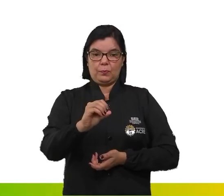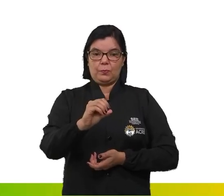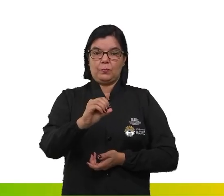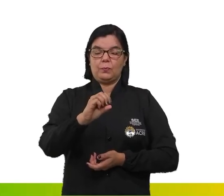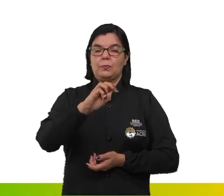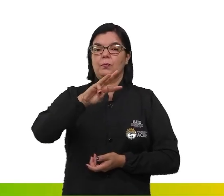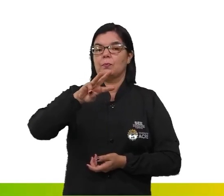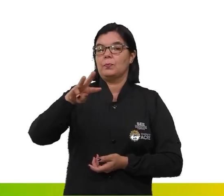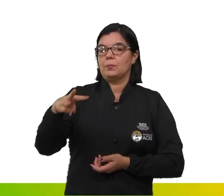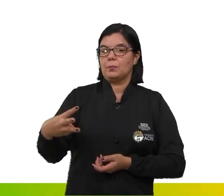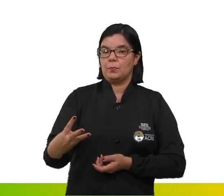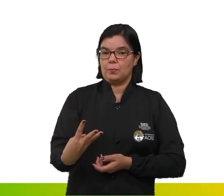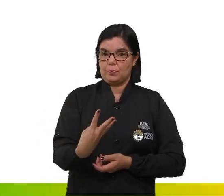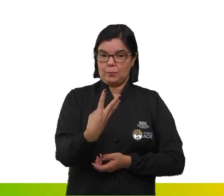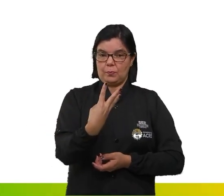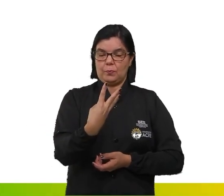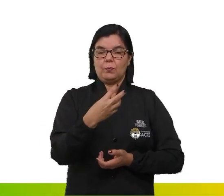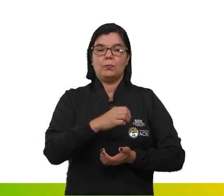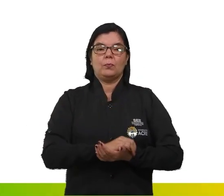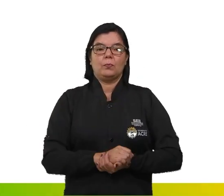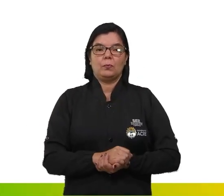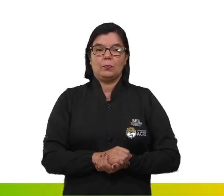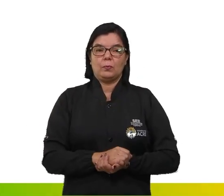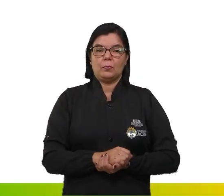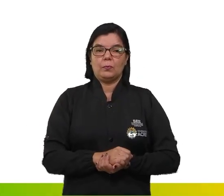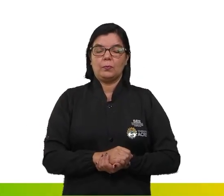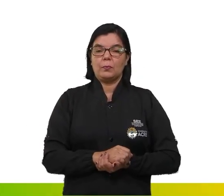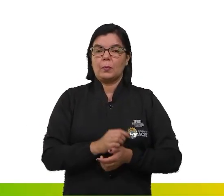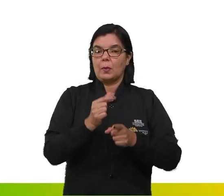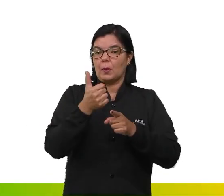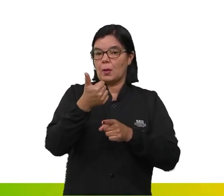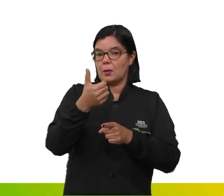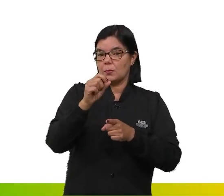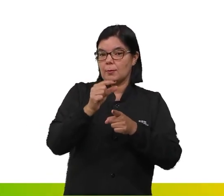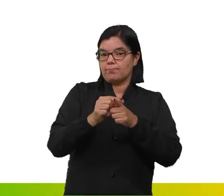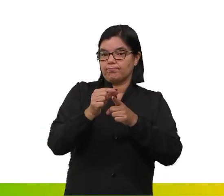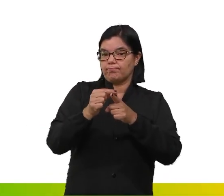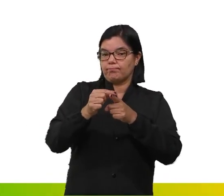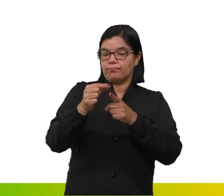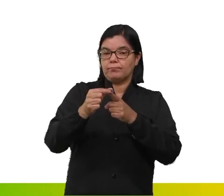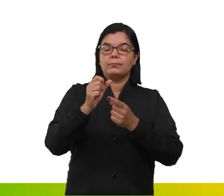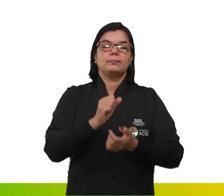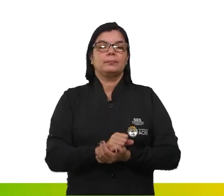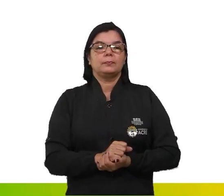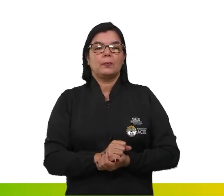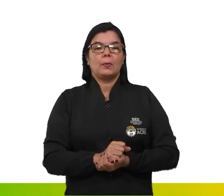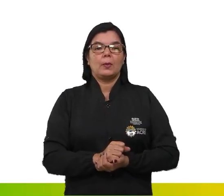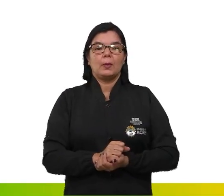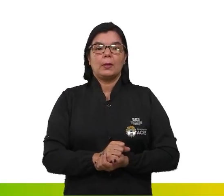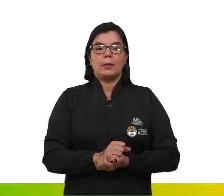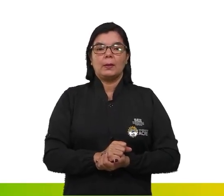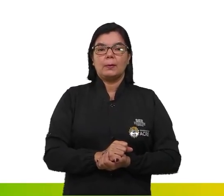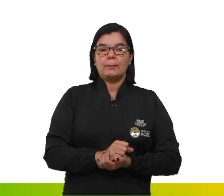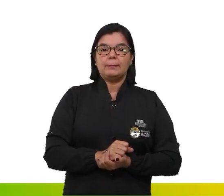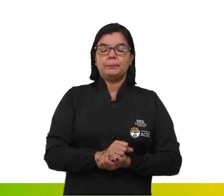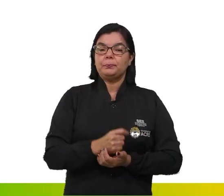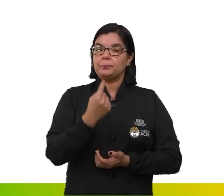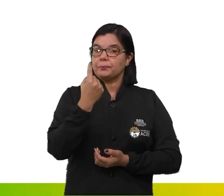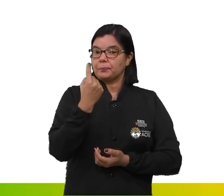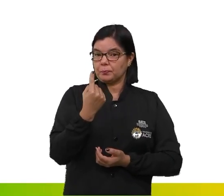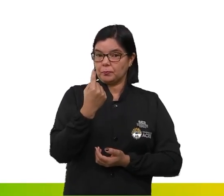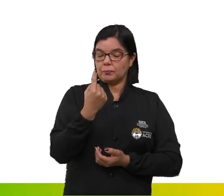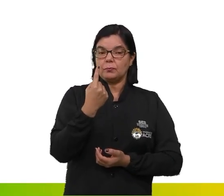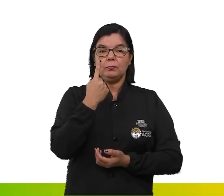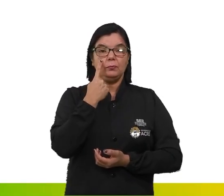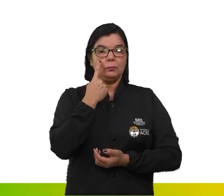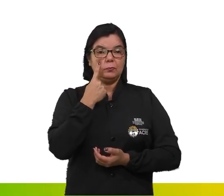milhões aqui, ou seja, em 10 milhões de partes, tá ok? Aí pega uma dessas partes, e aí você diz, olha